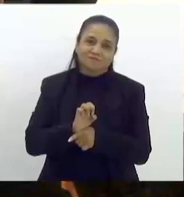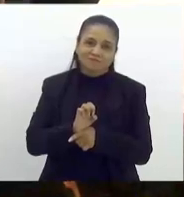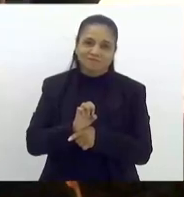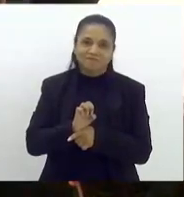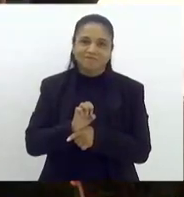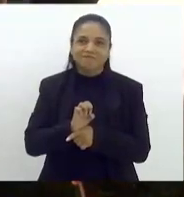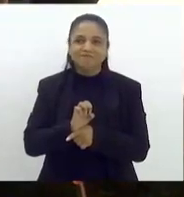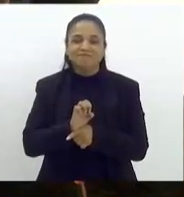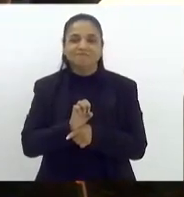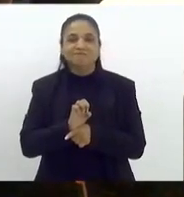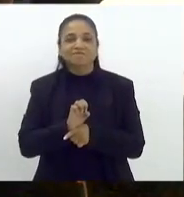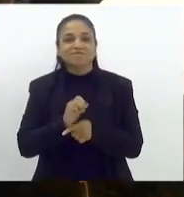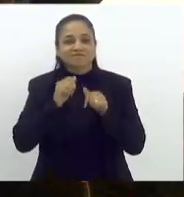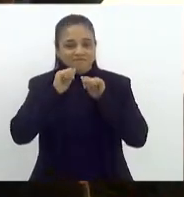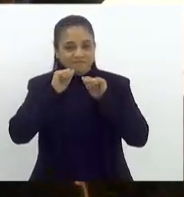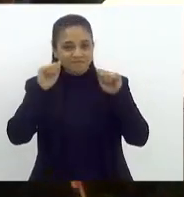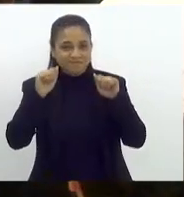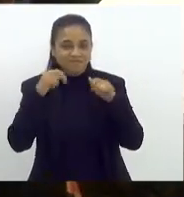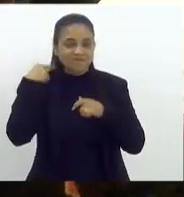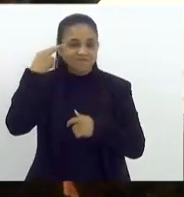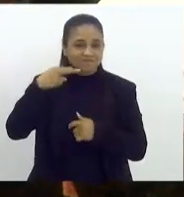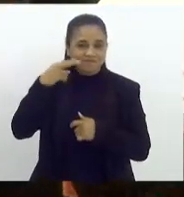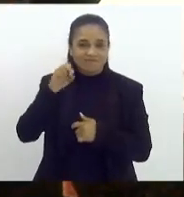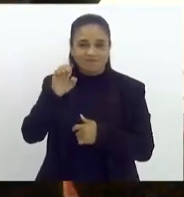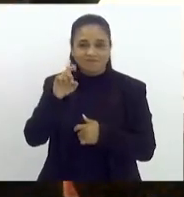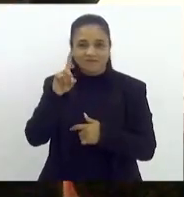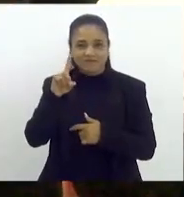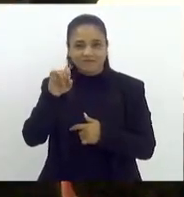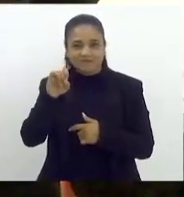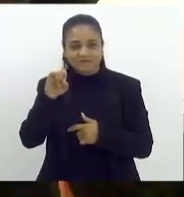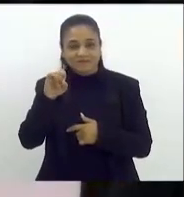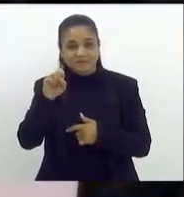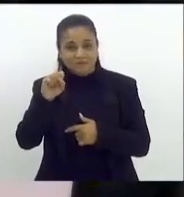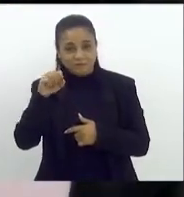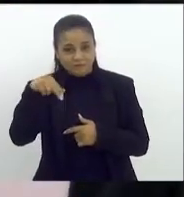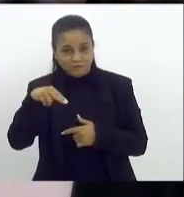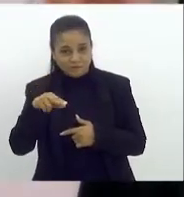Flávio assessor do vereador Edson Santos